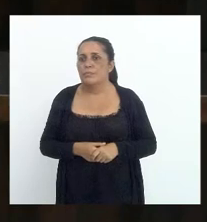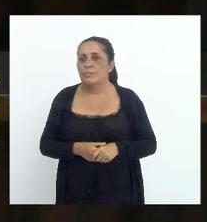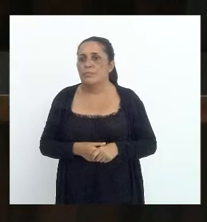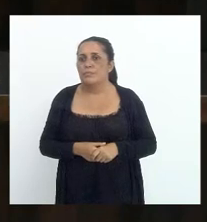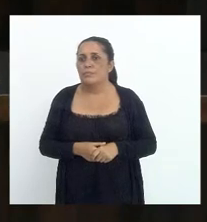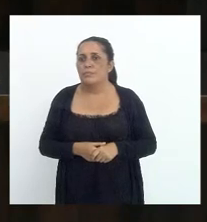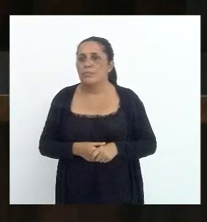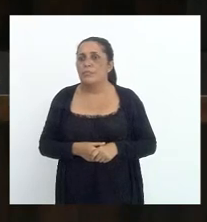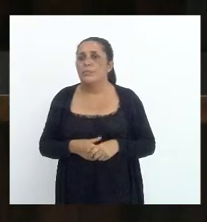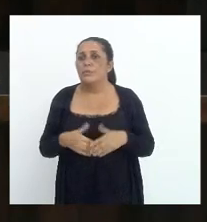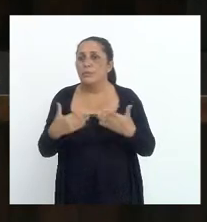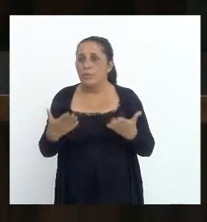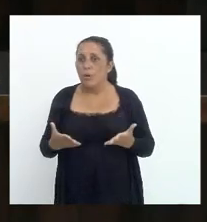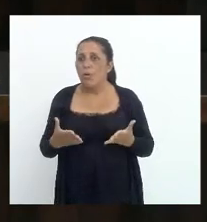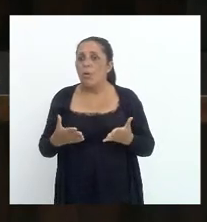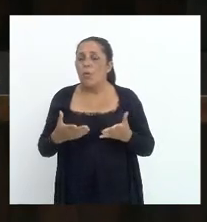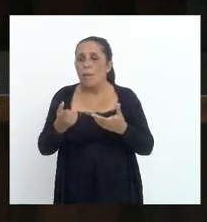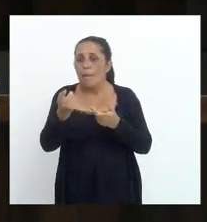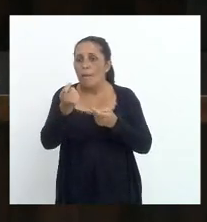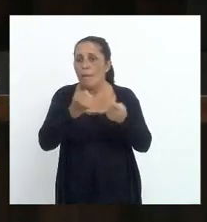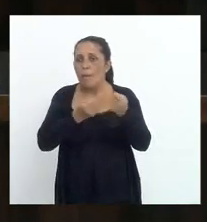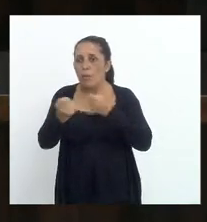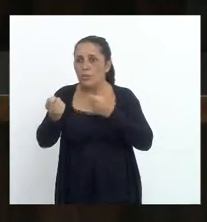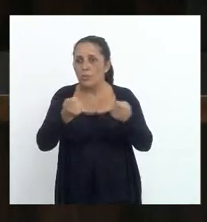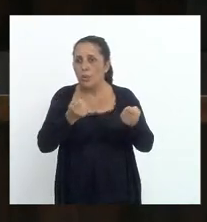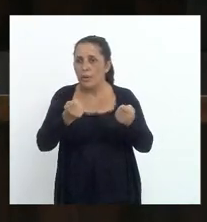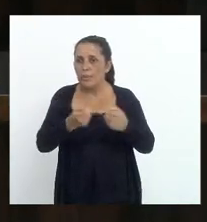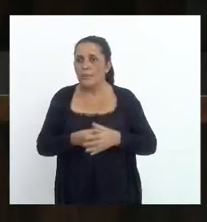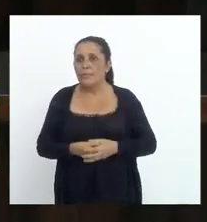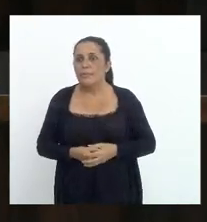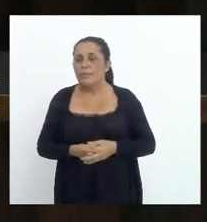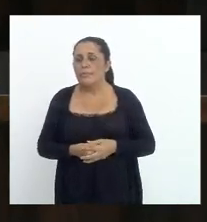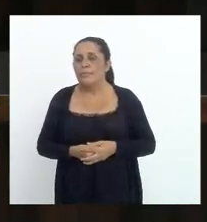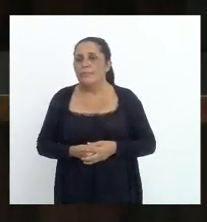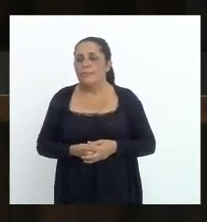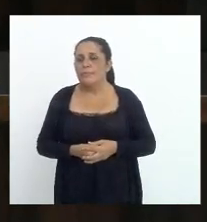coloca qual vai ser o controle, de fato, para